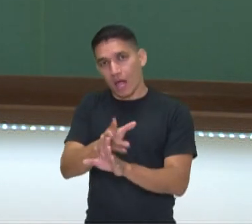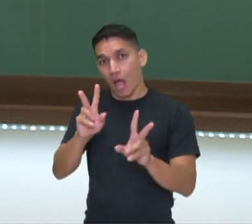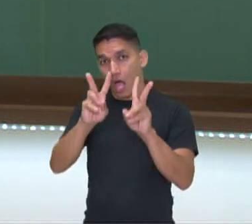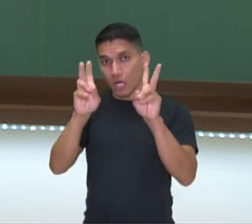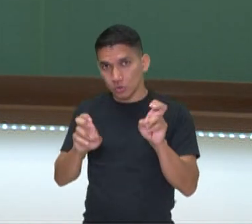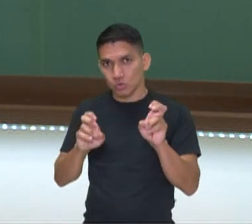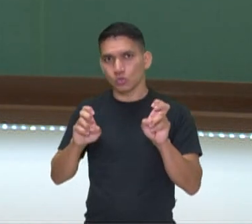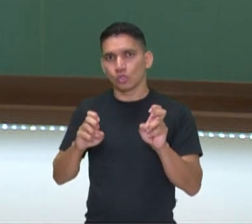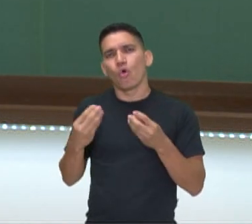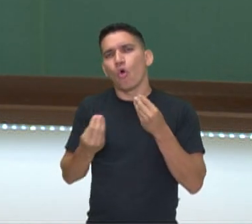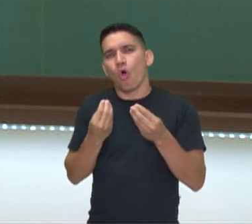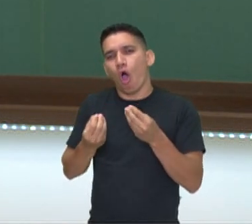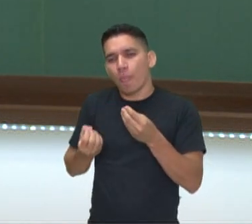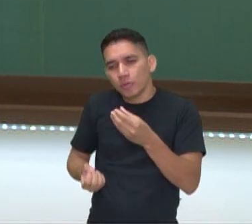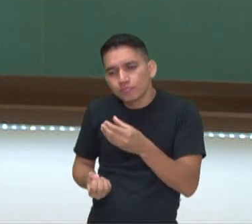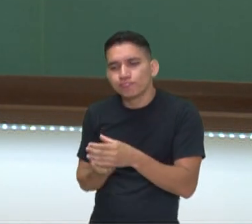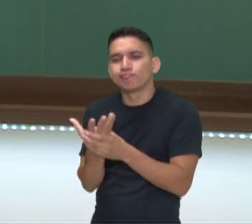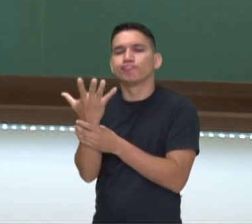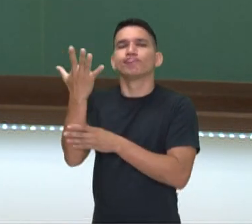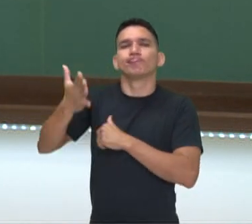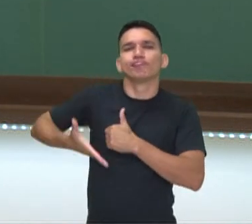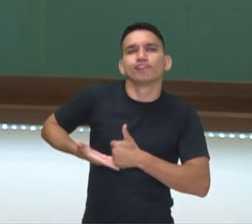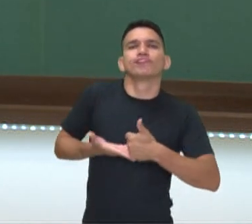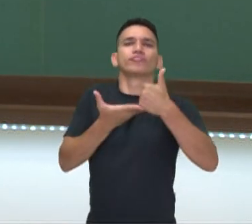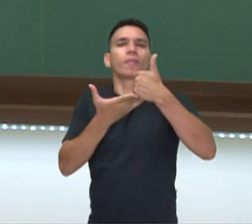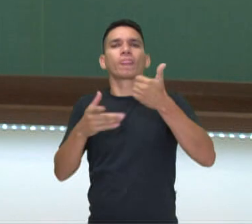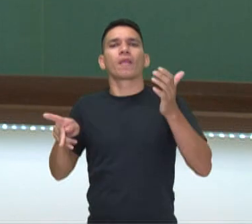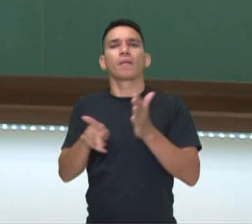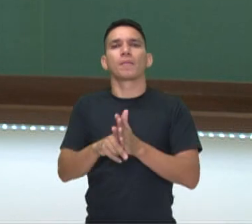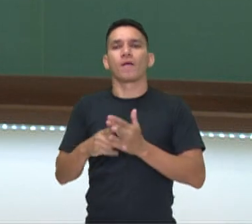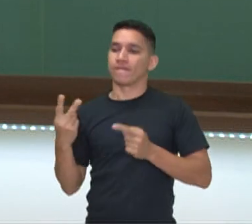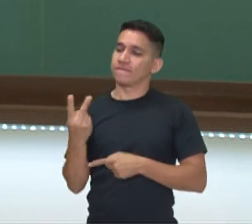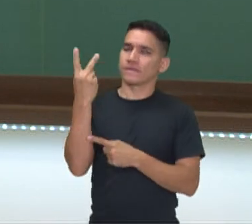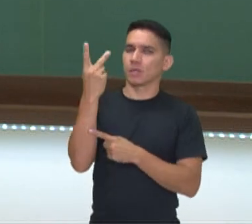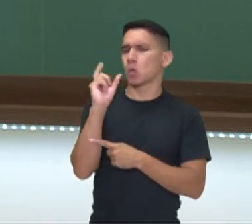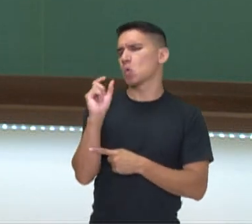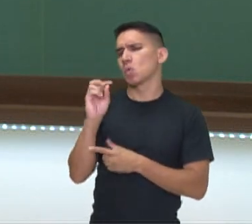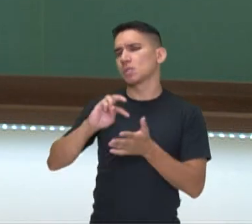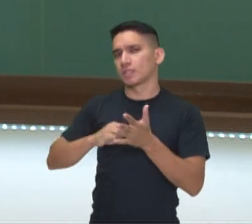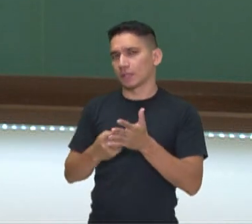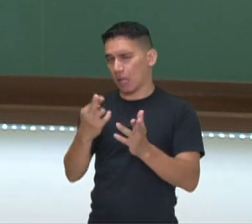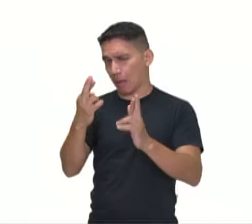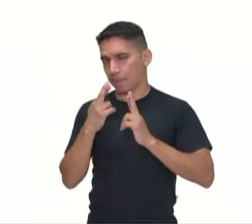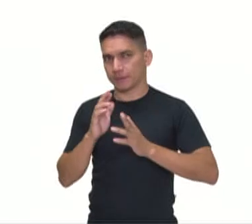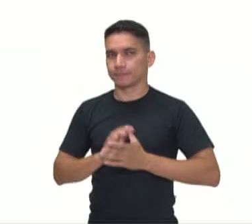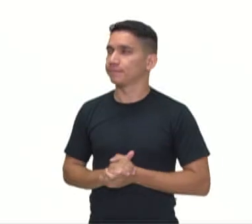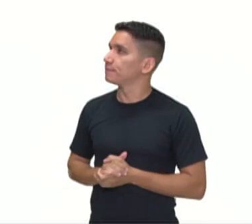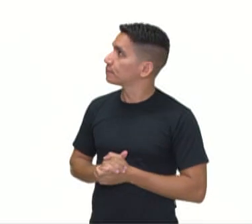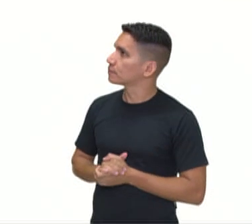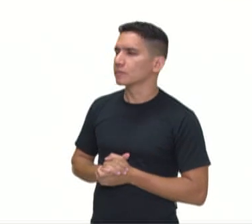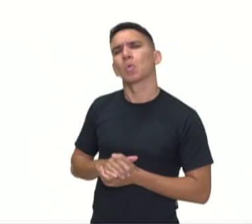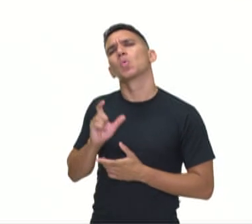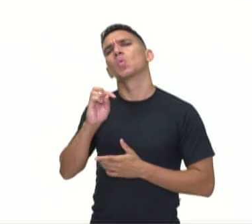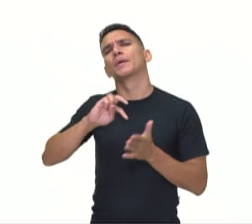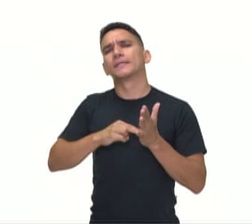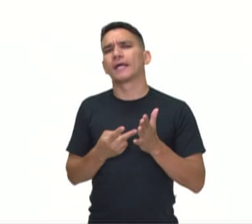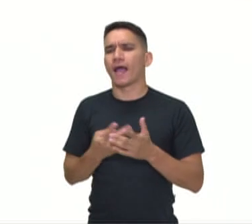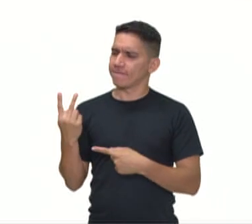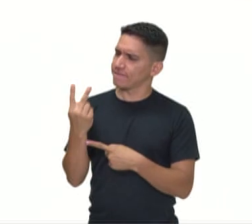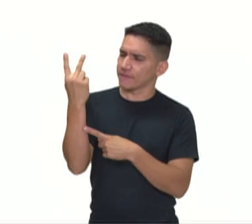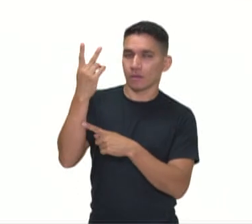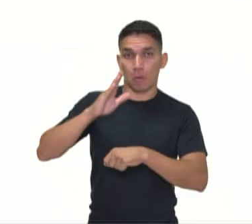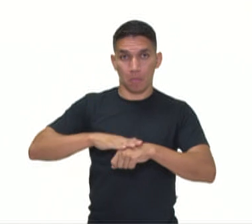a construção dos valores e o que exatamente são os valores. Respondam aí para mim. O que são os valores? Quando